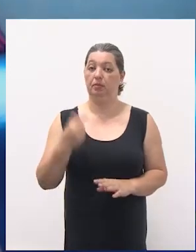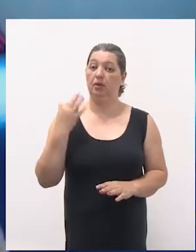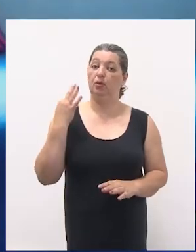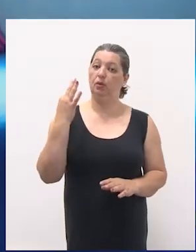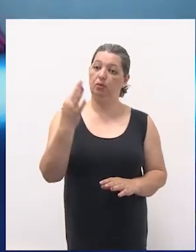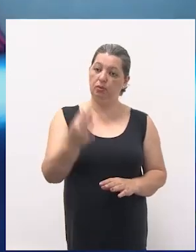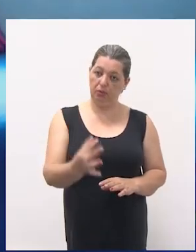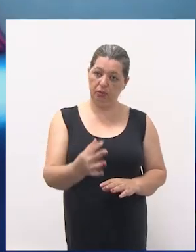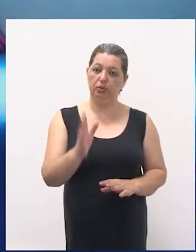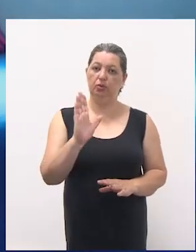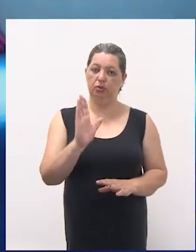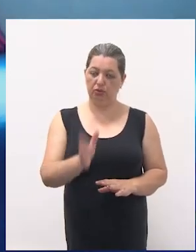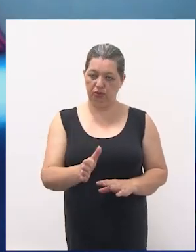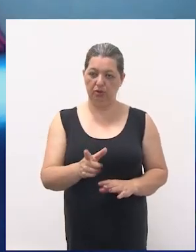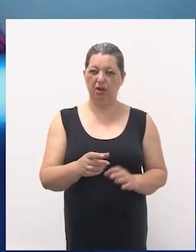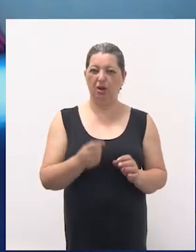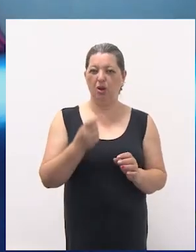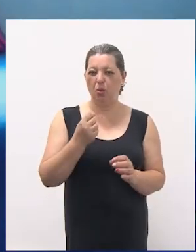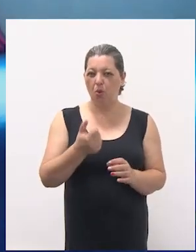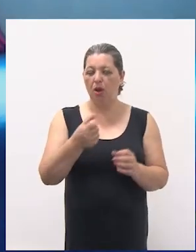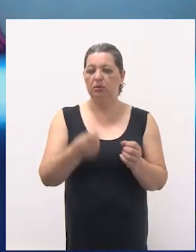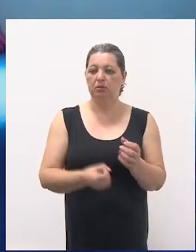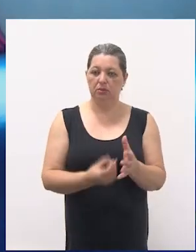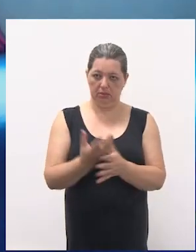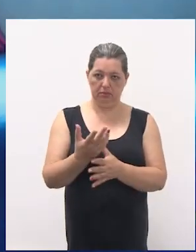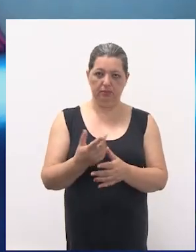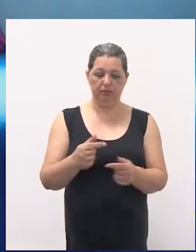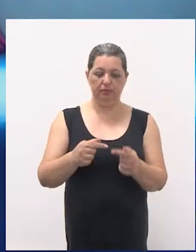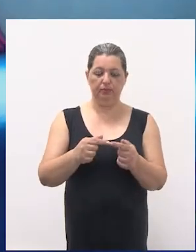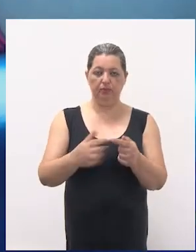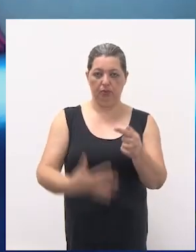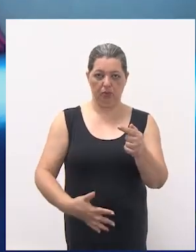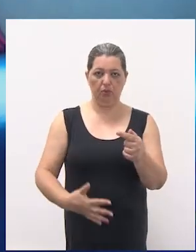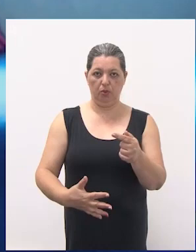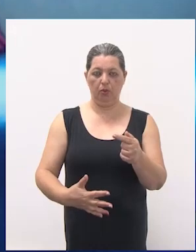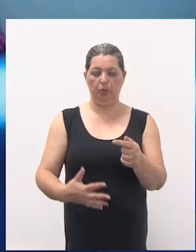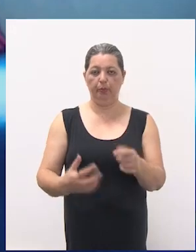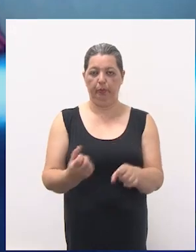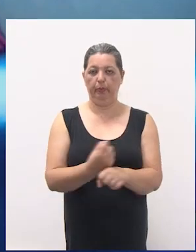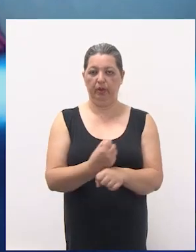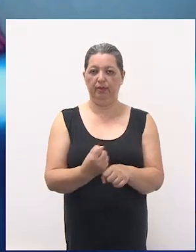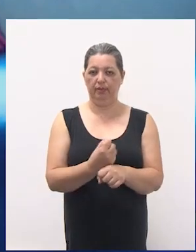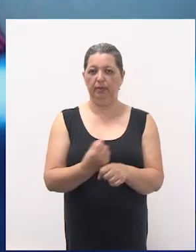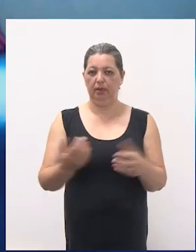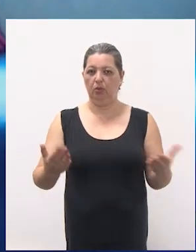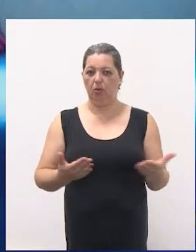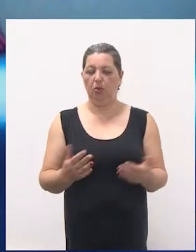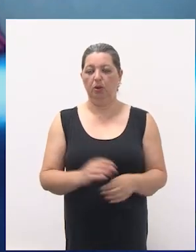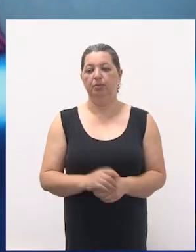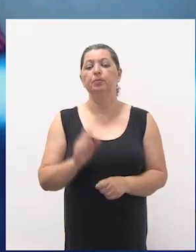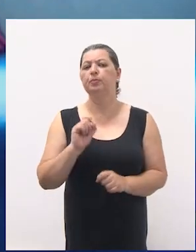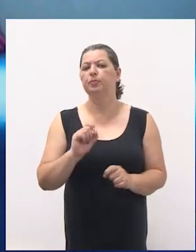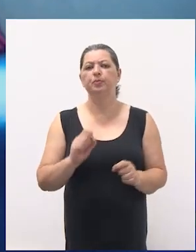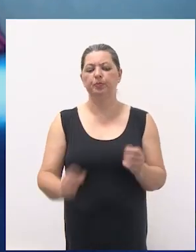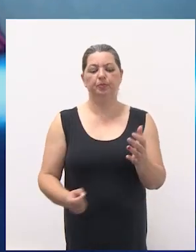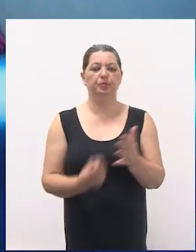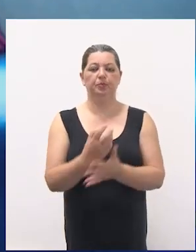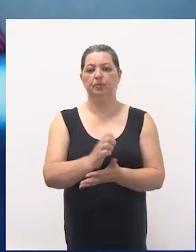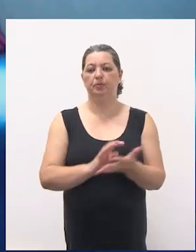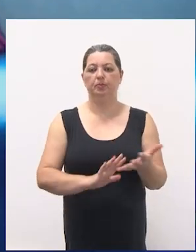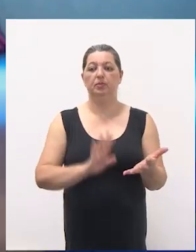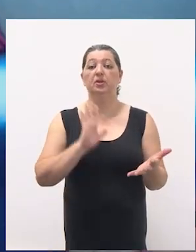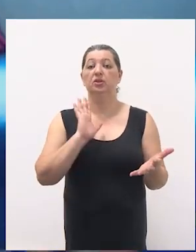aí para sair nas atualizações do Google desse ano. O que vai acontecer? Você pode criar uma atividade e